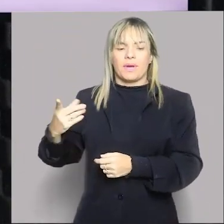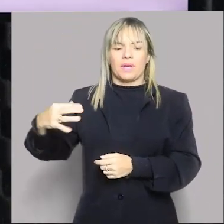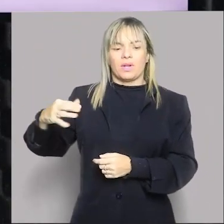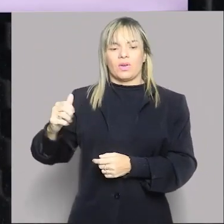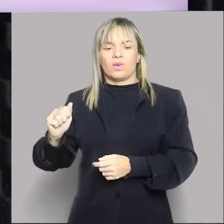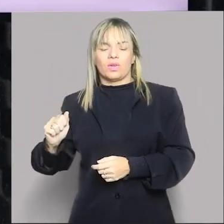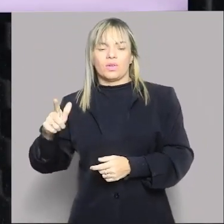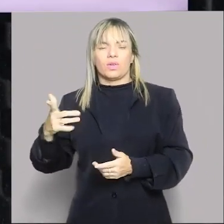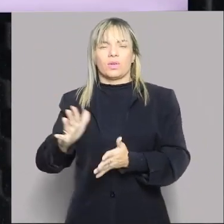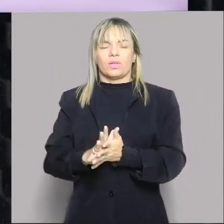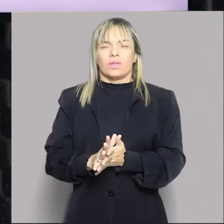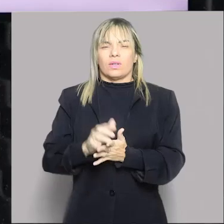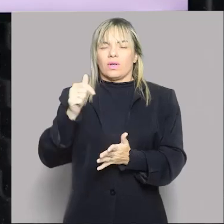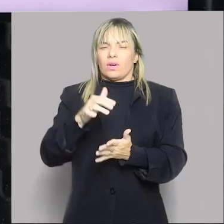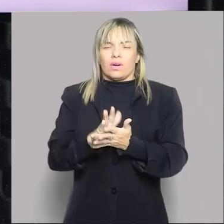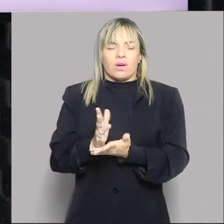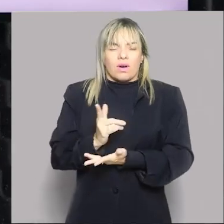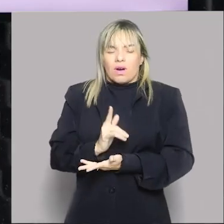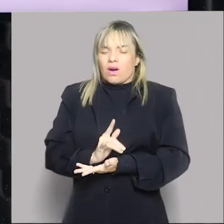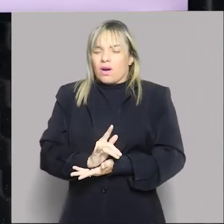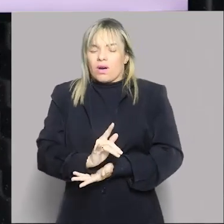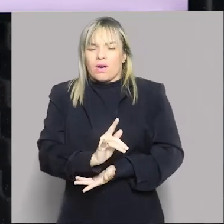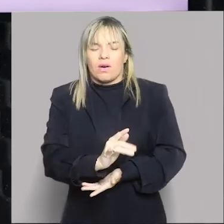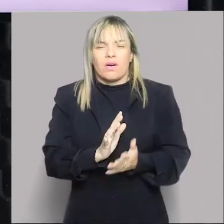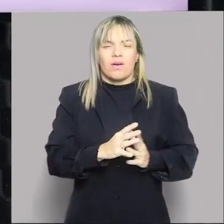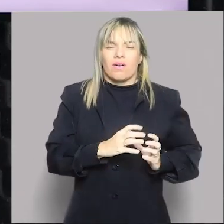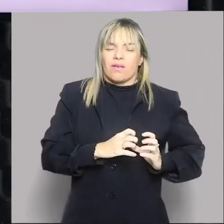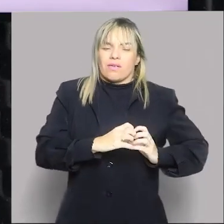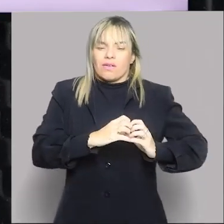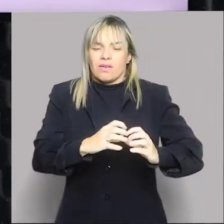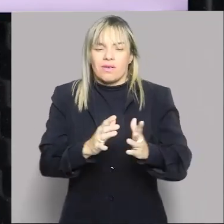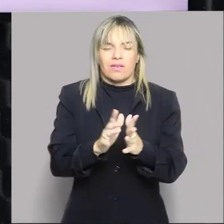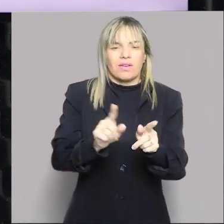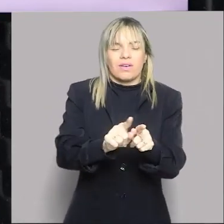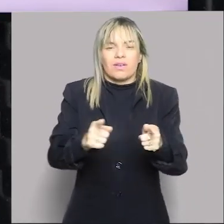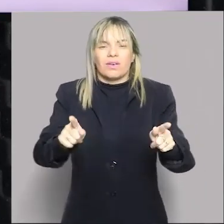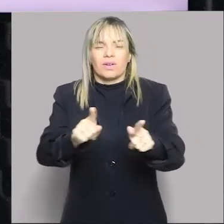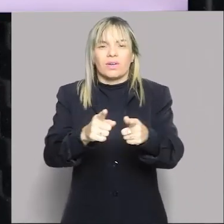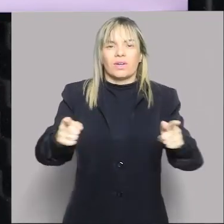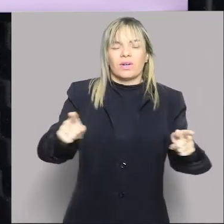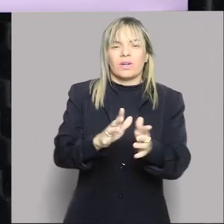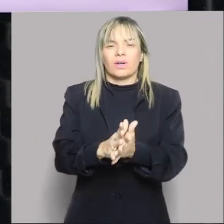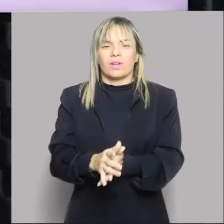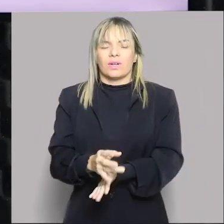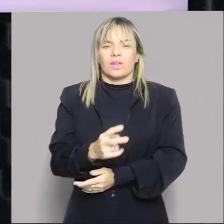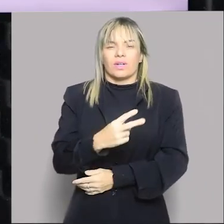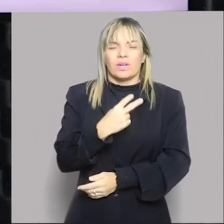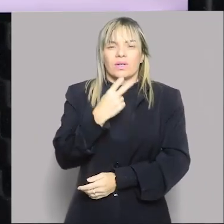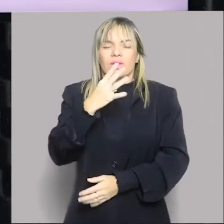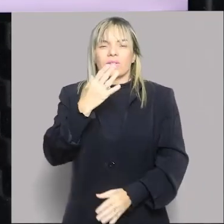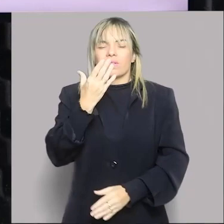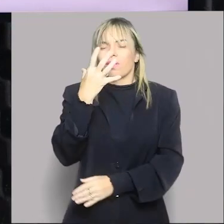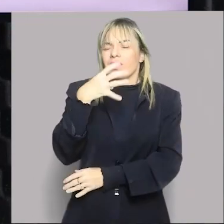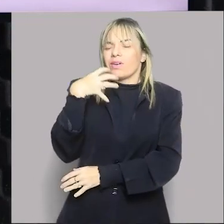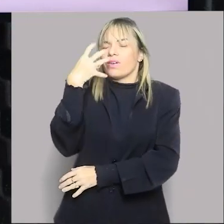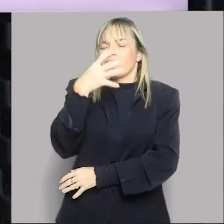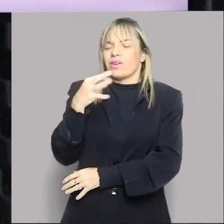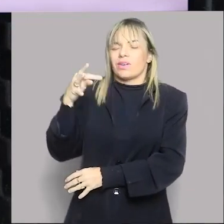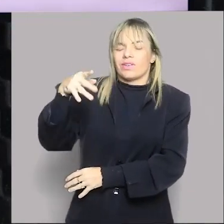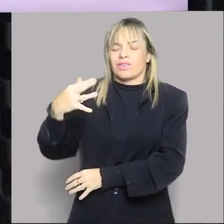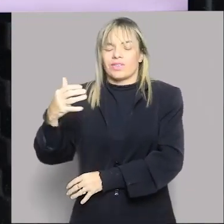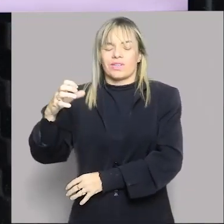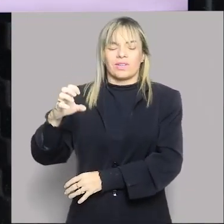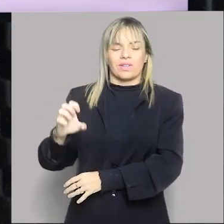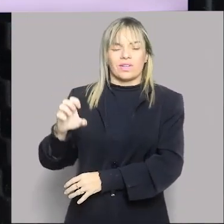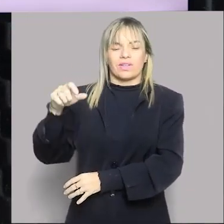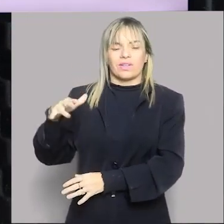Quando você se apaixona pela música, você se apaixona normalmente, né, pelo timbre de voz. Quem canta mais, você se apaixona pela